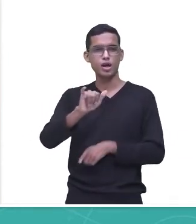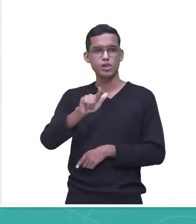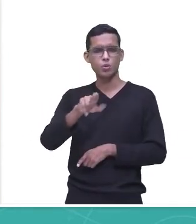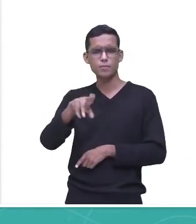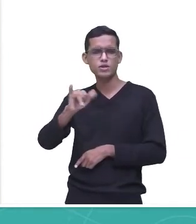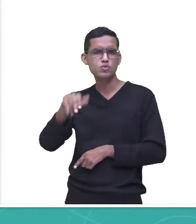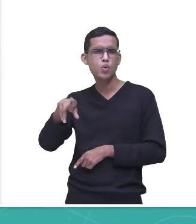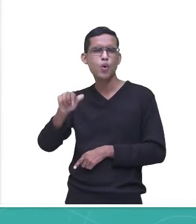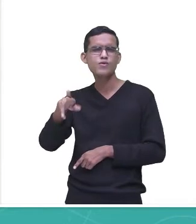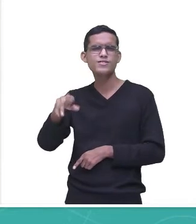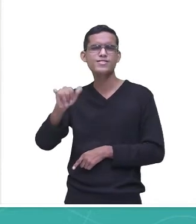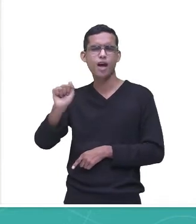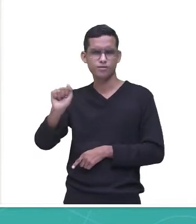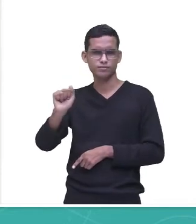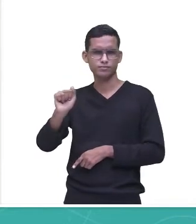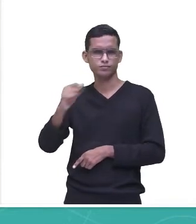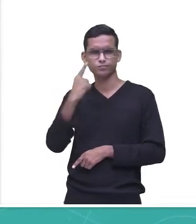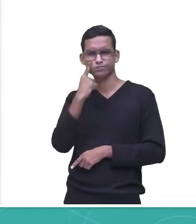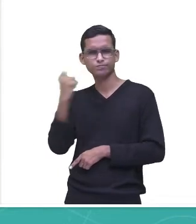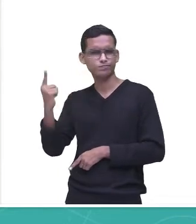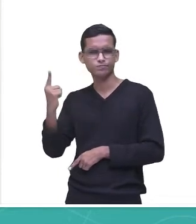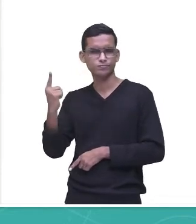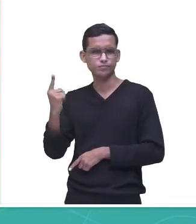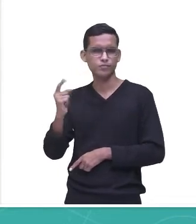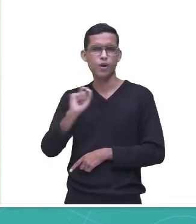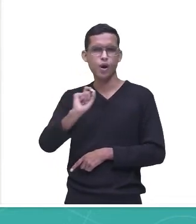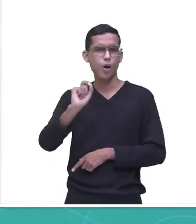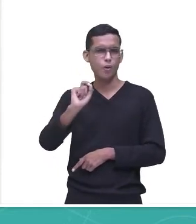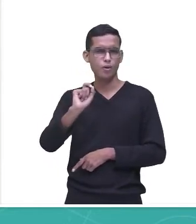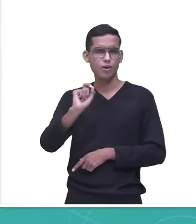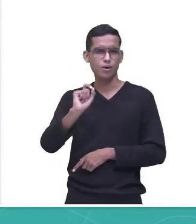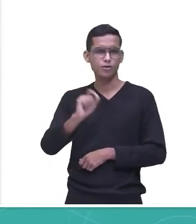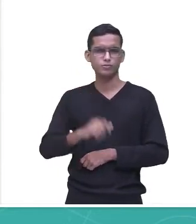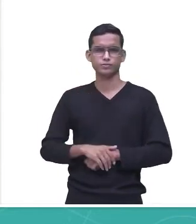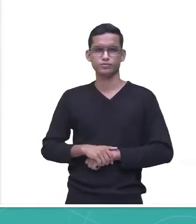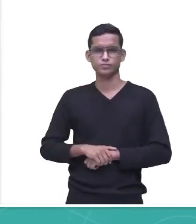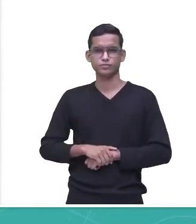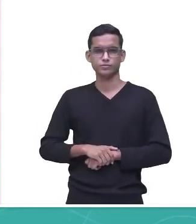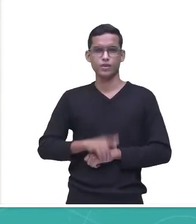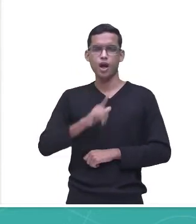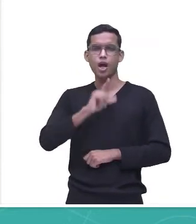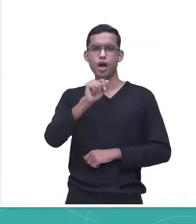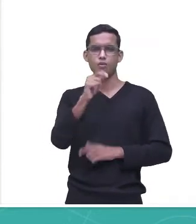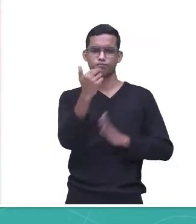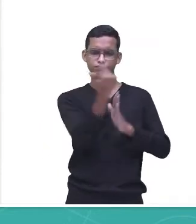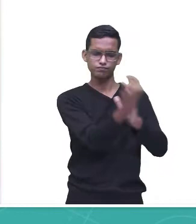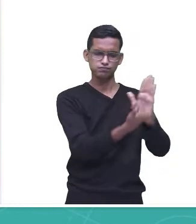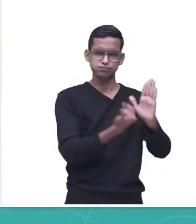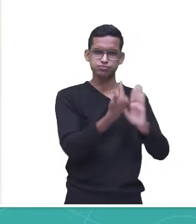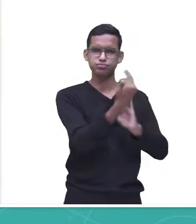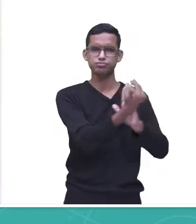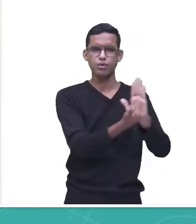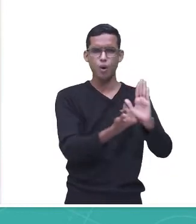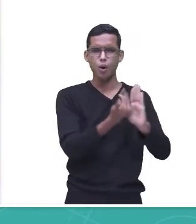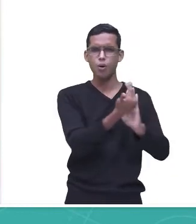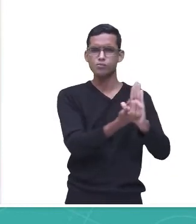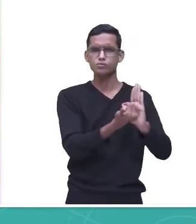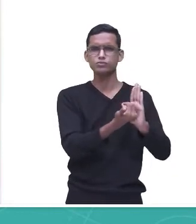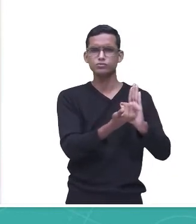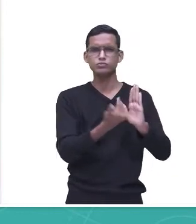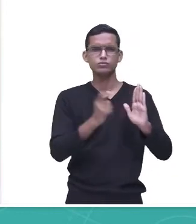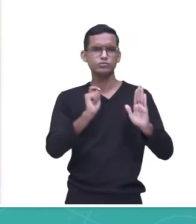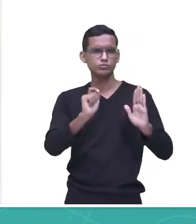é a iluminura? Como vocês podem ver, a iluminura, ela é uma ilustração dos livros sagrados. Aqui nós temos